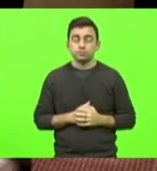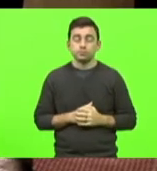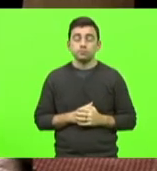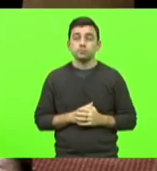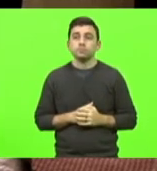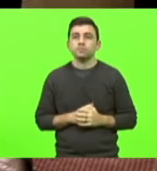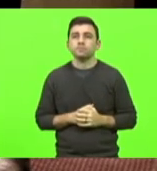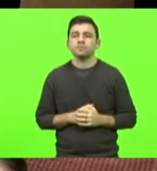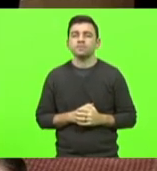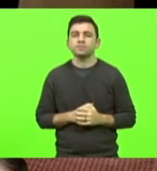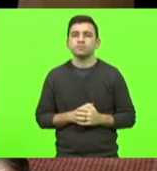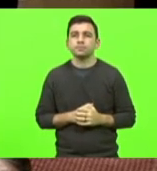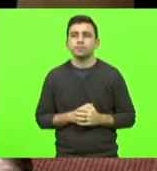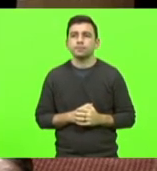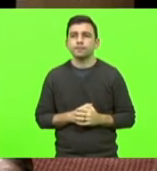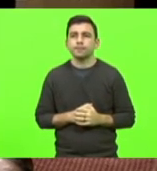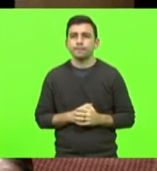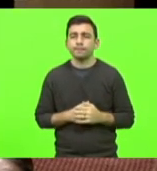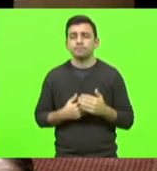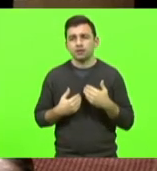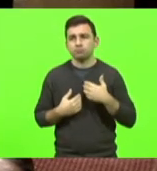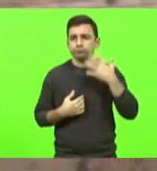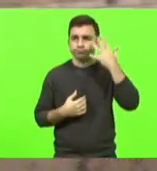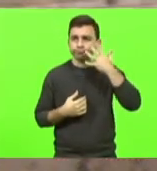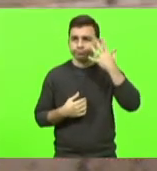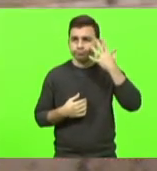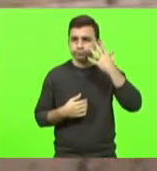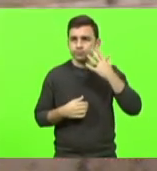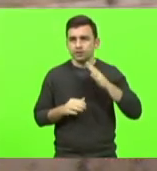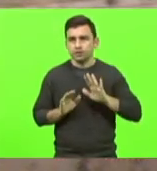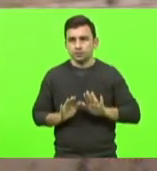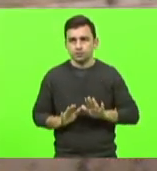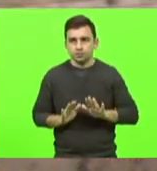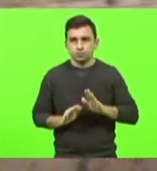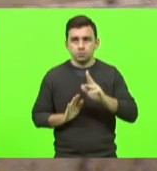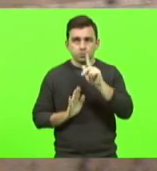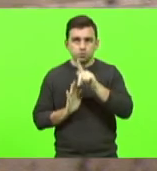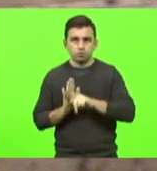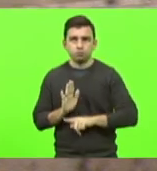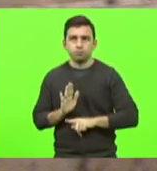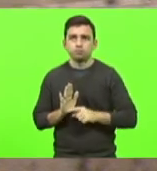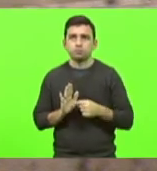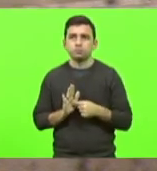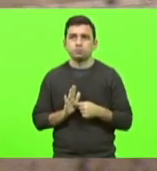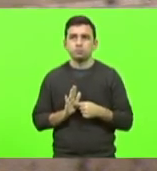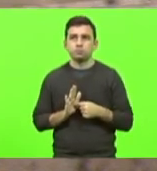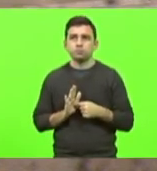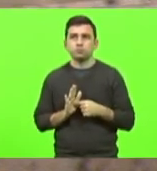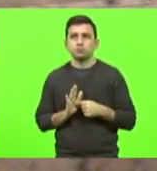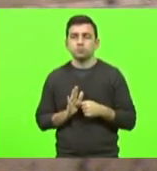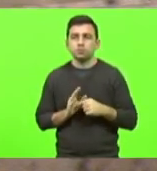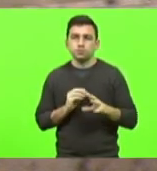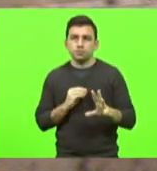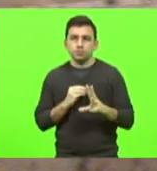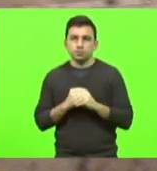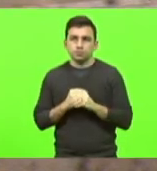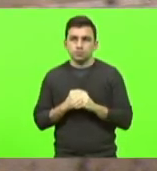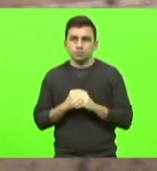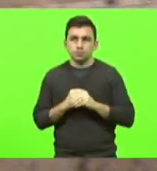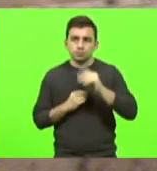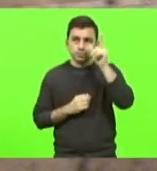eu deixei para me manifestar ela do projeto do aqui na emenda do do